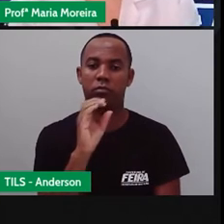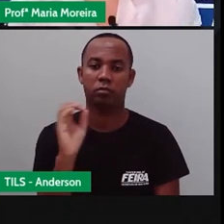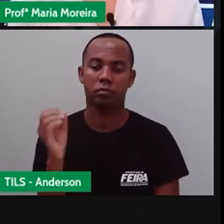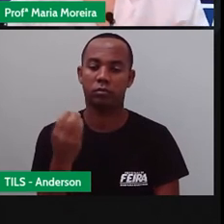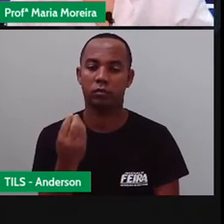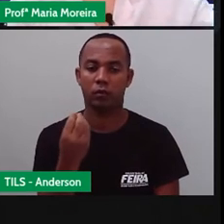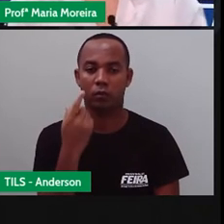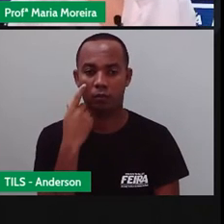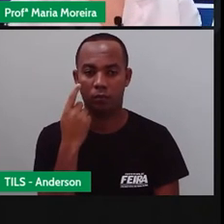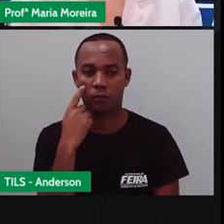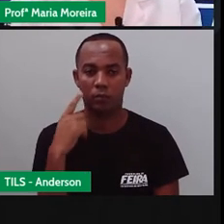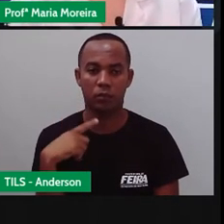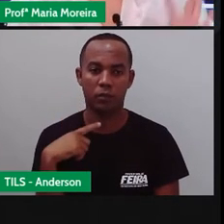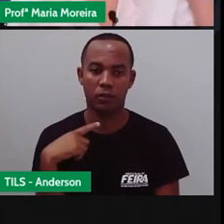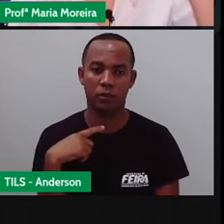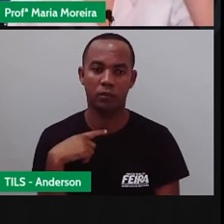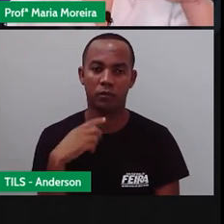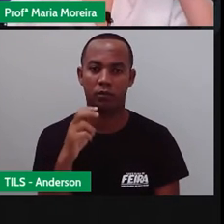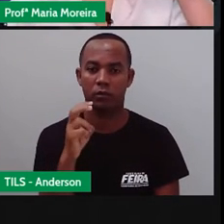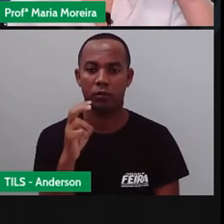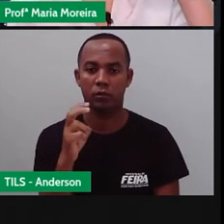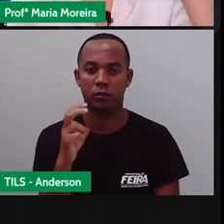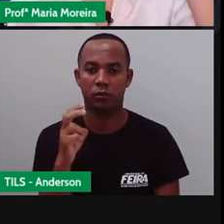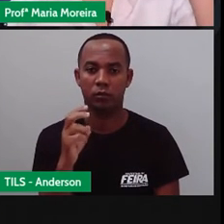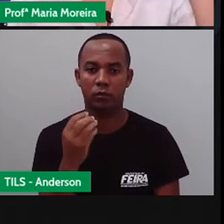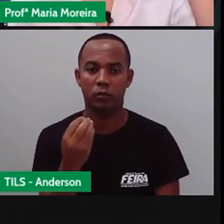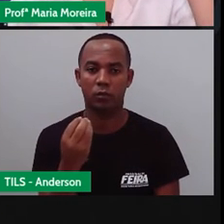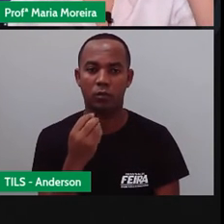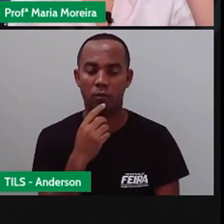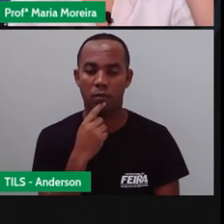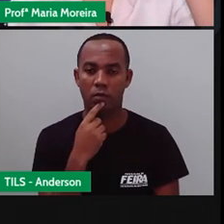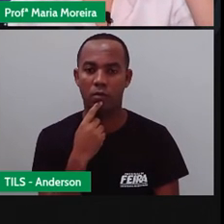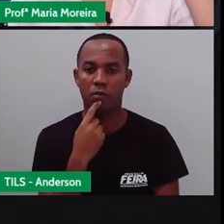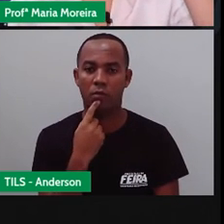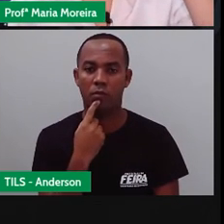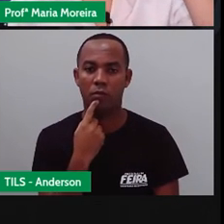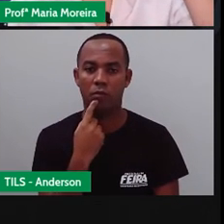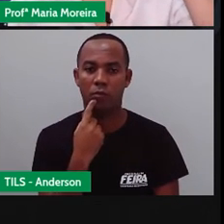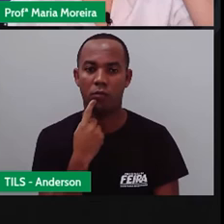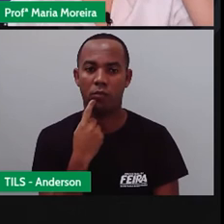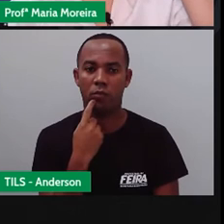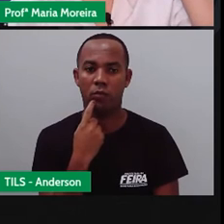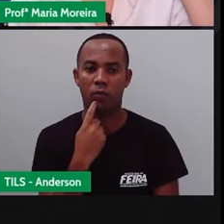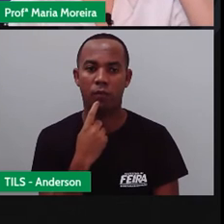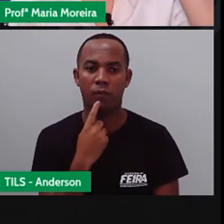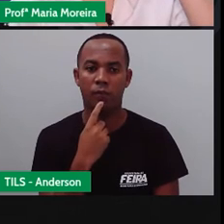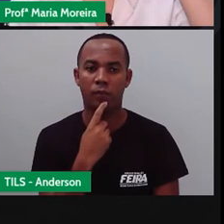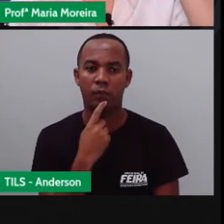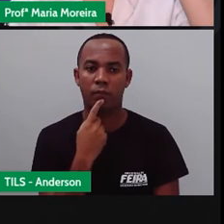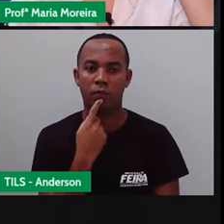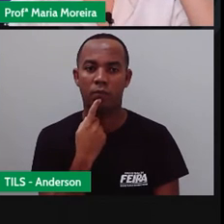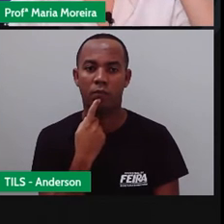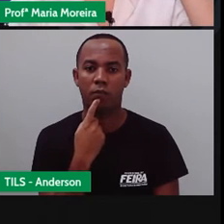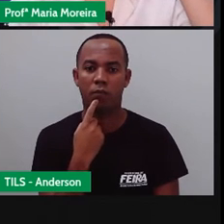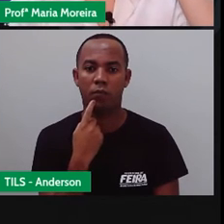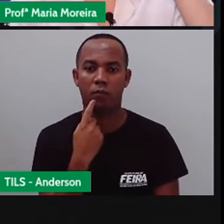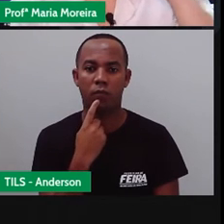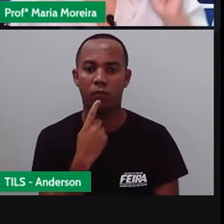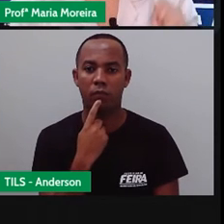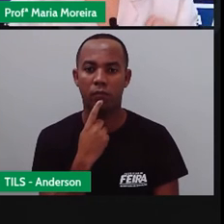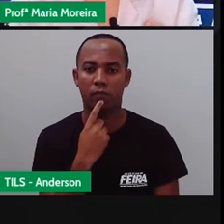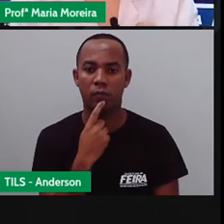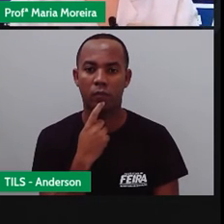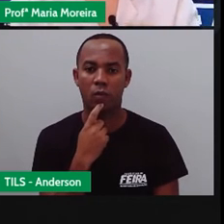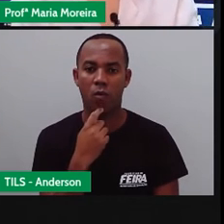é isso se eu tenho 55 coisas eu vou subtrair uma coisa vou ficar com